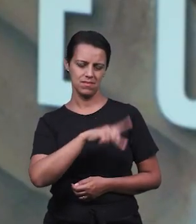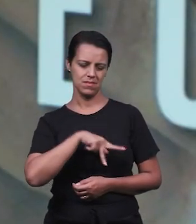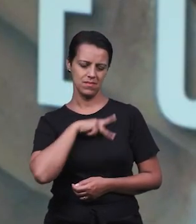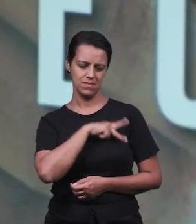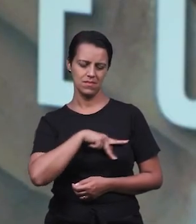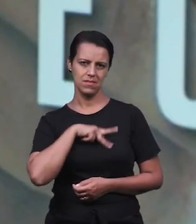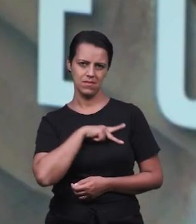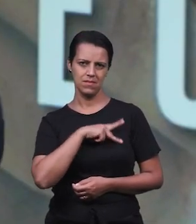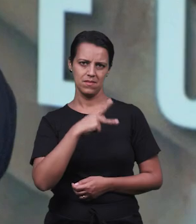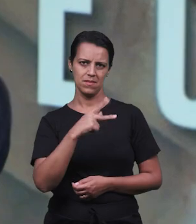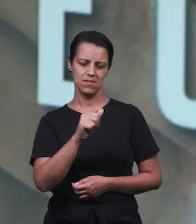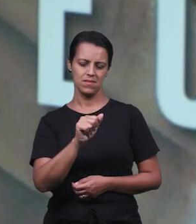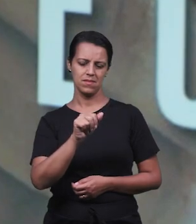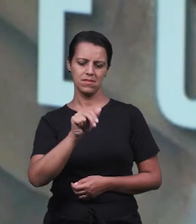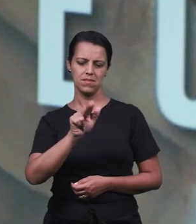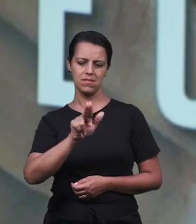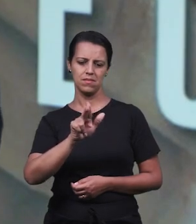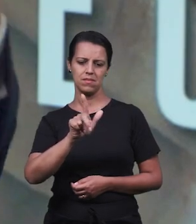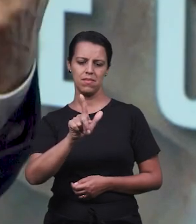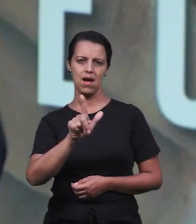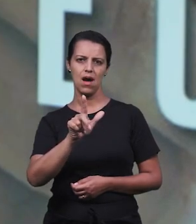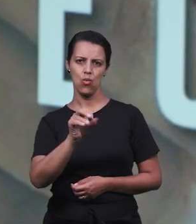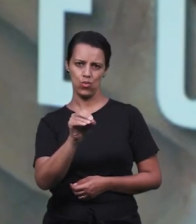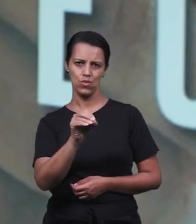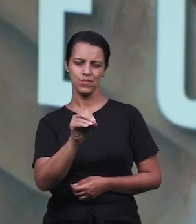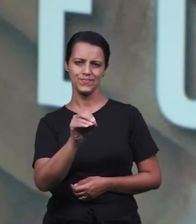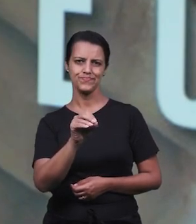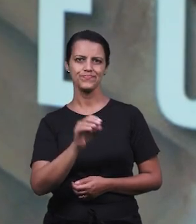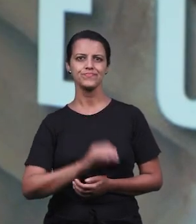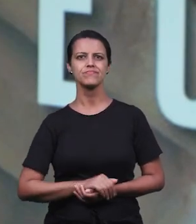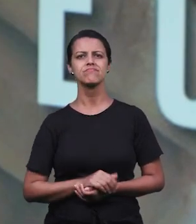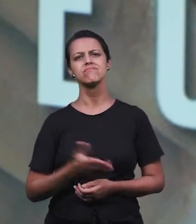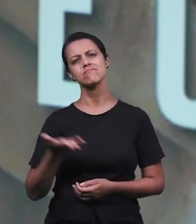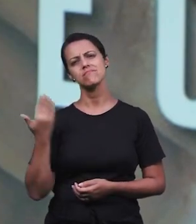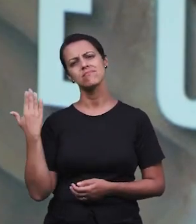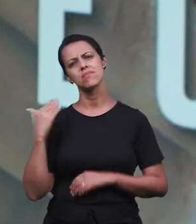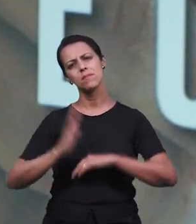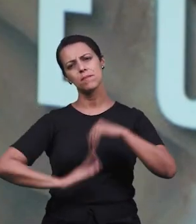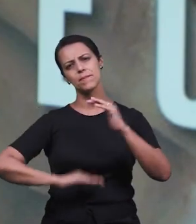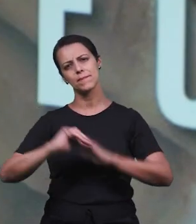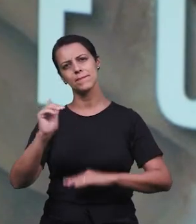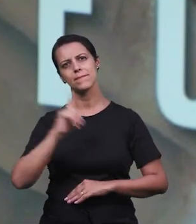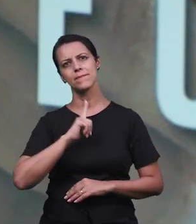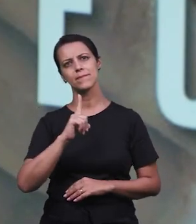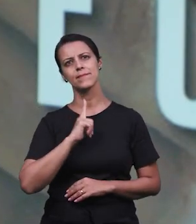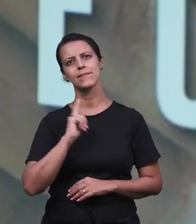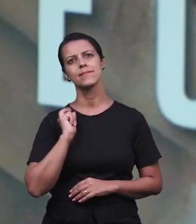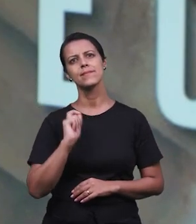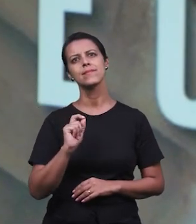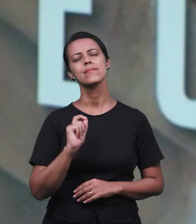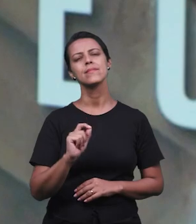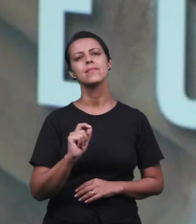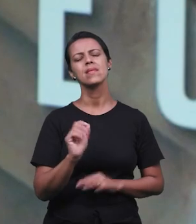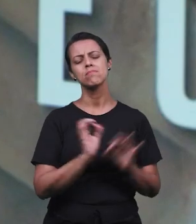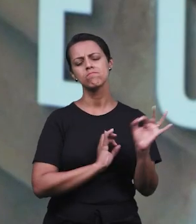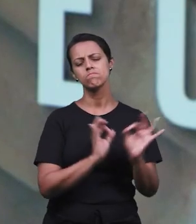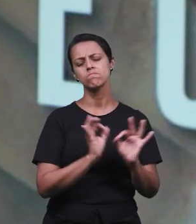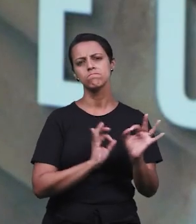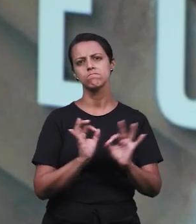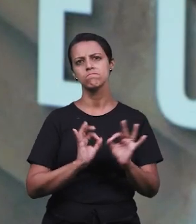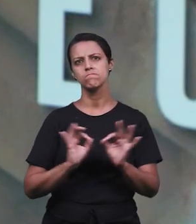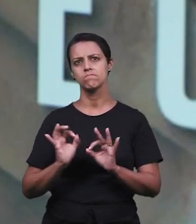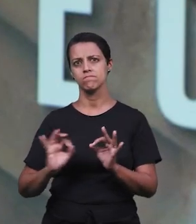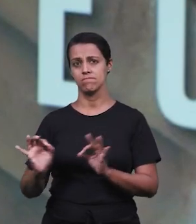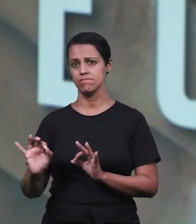a profissão dele era fazer tendas, né? Que naquela ocasião era muito usada. E ele fala a respeito